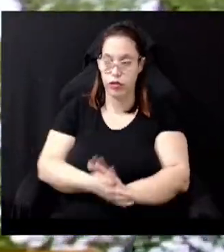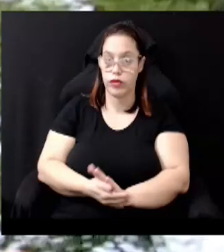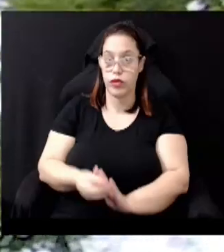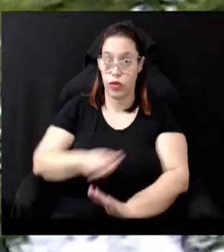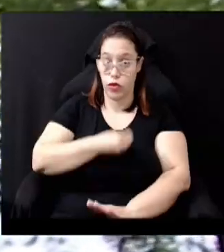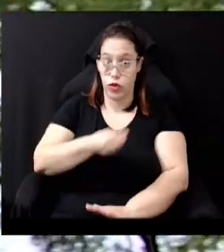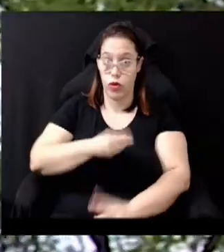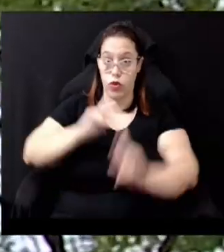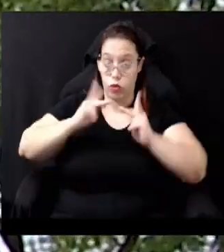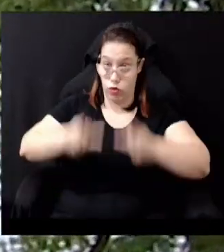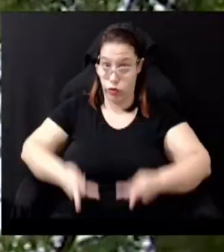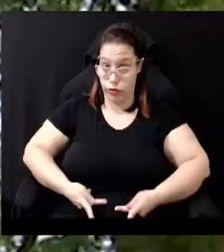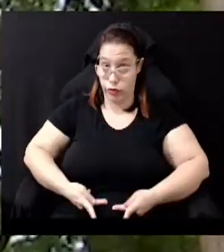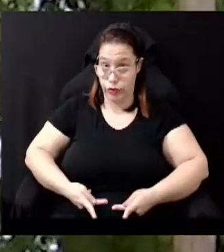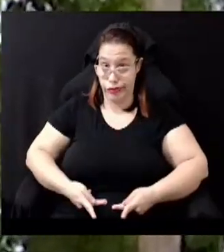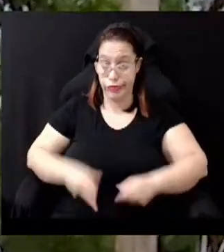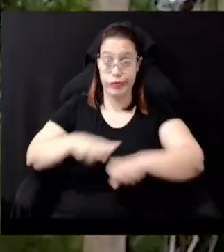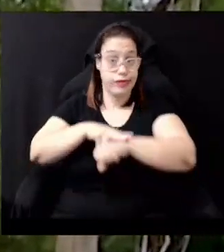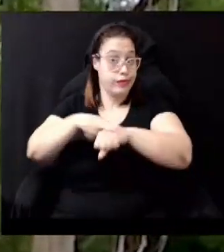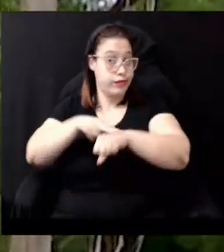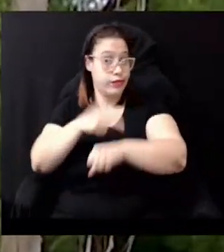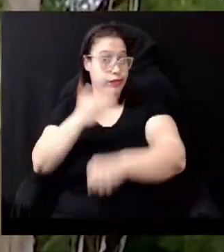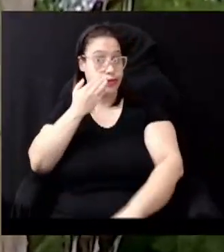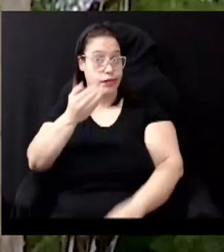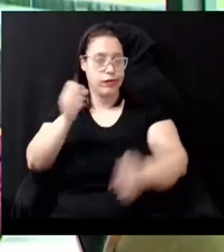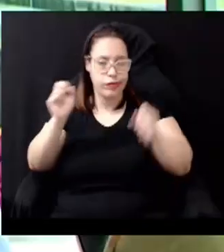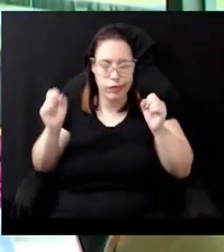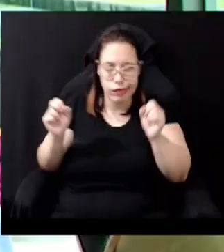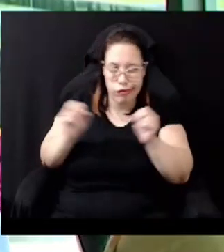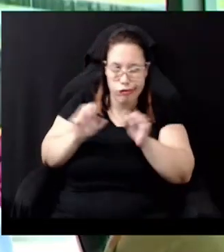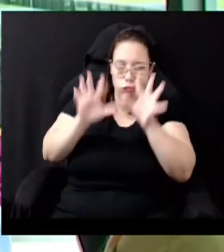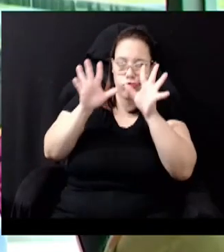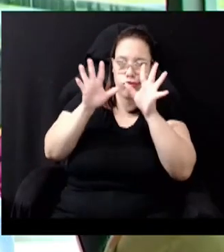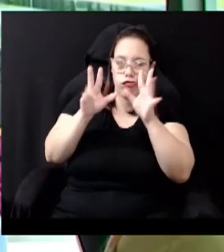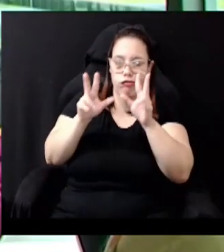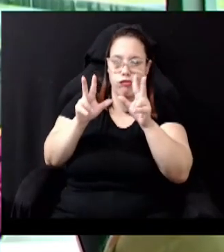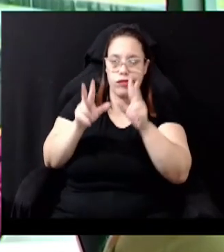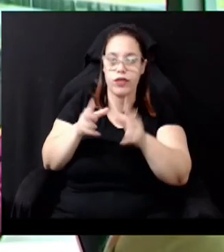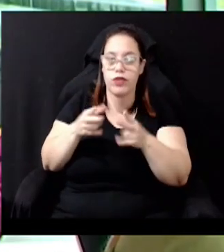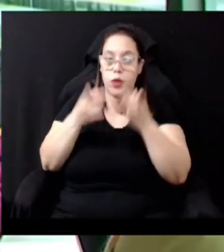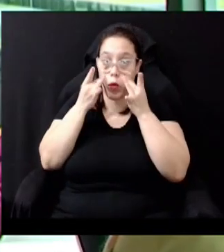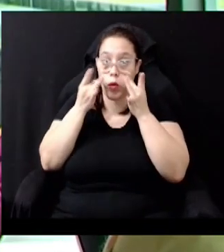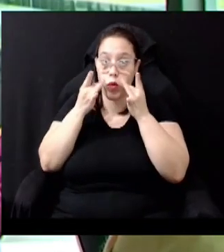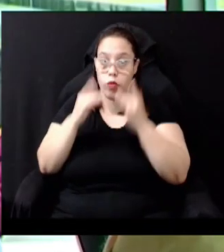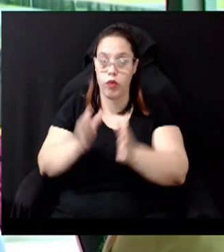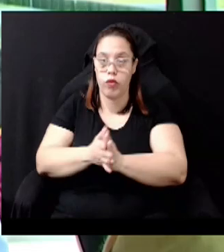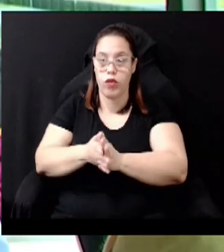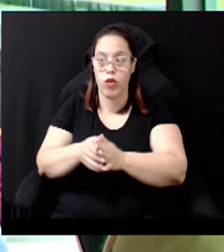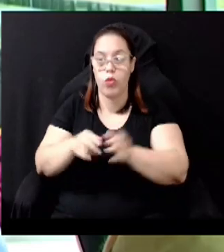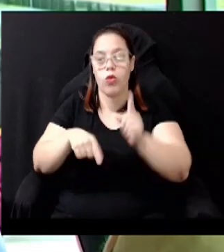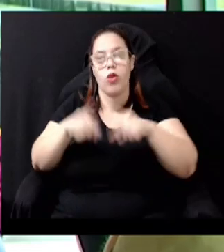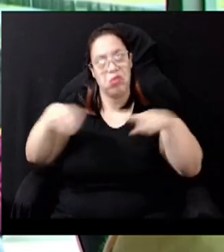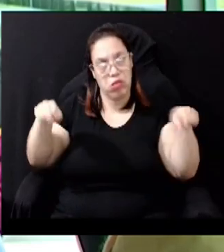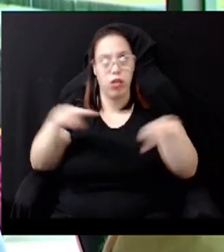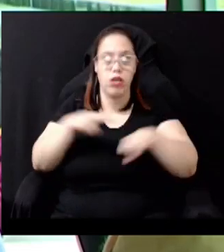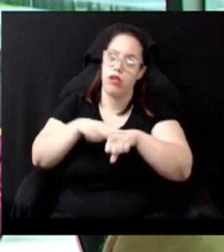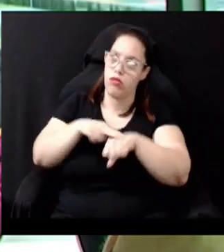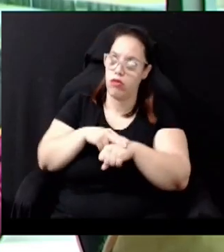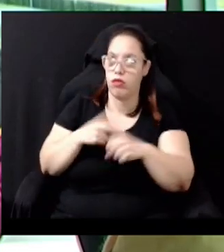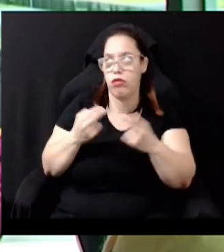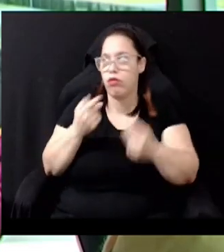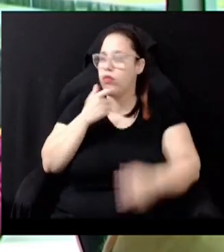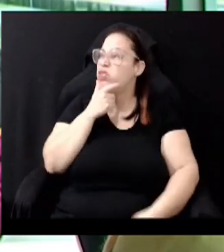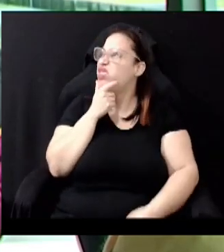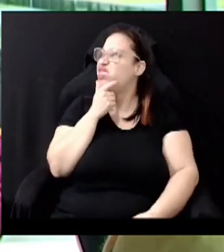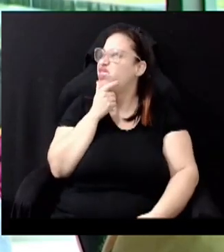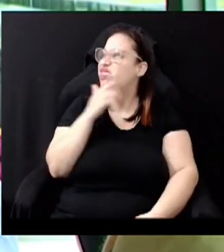As manchas verdes pedem uma atenção especial para a fauna. Como são várias áreas verdes, né, normalmente nos nossos empreendimentos, a gente